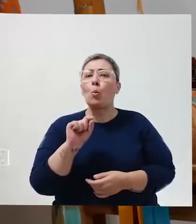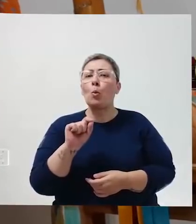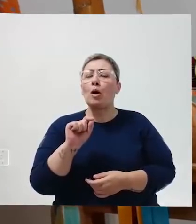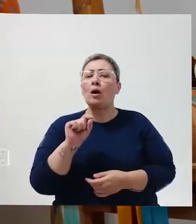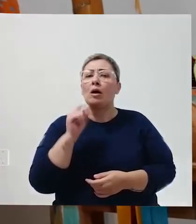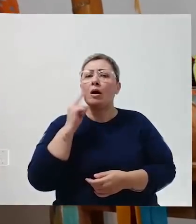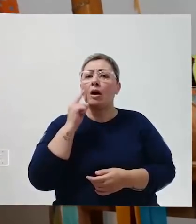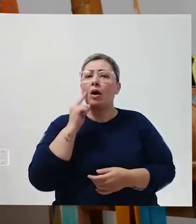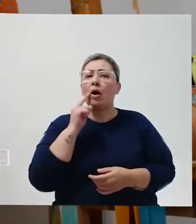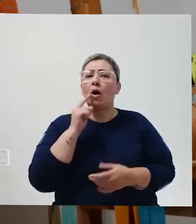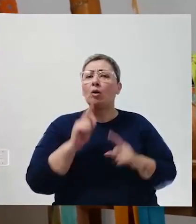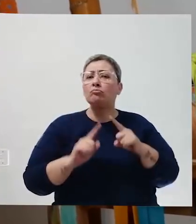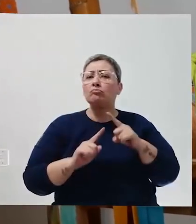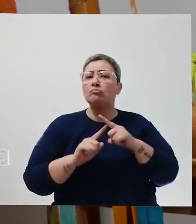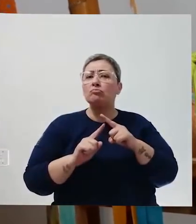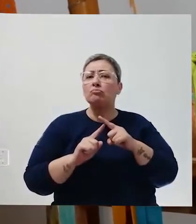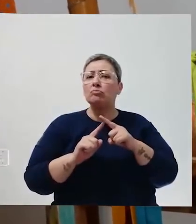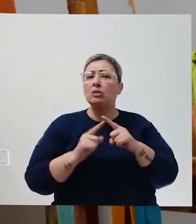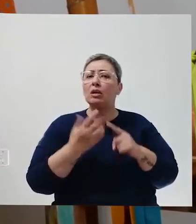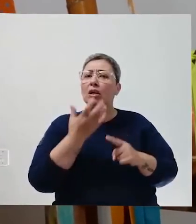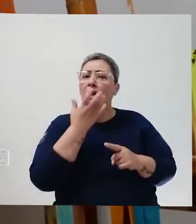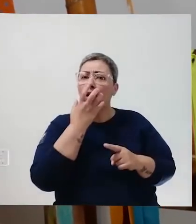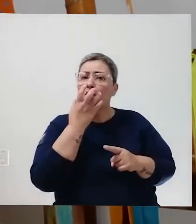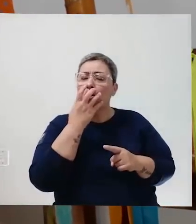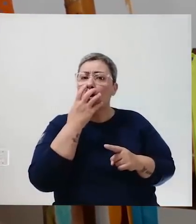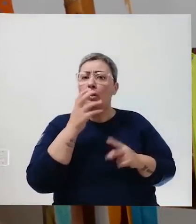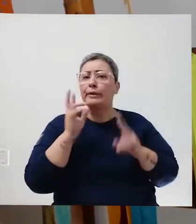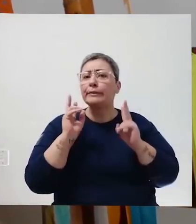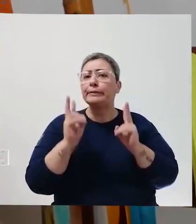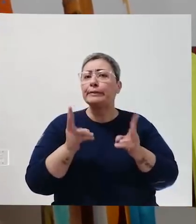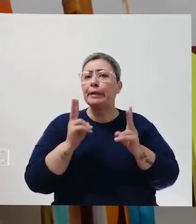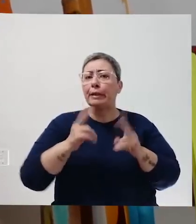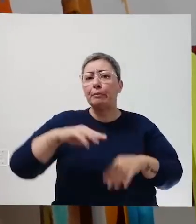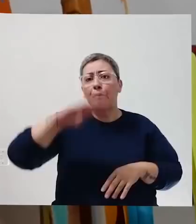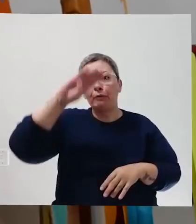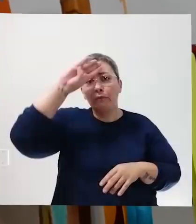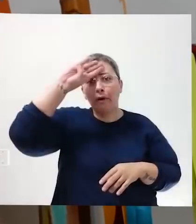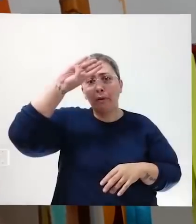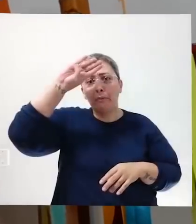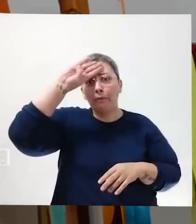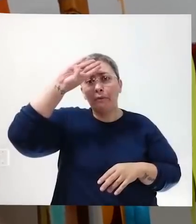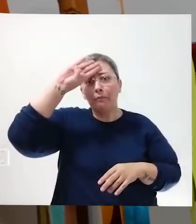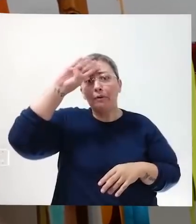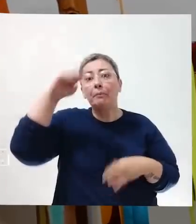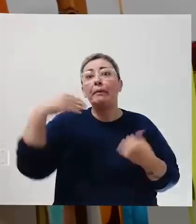Qual é o tipo de cachorro que está sempre com febre?